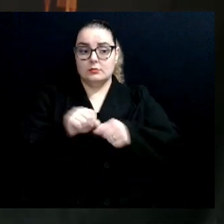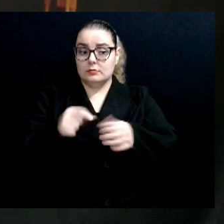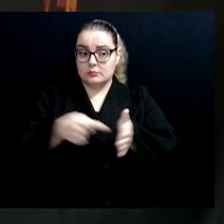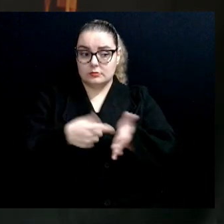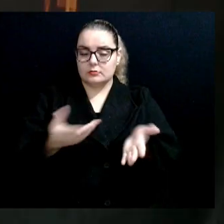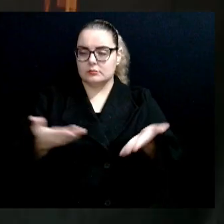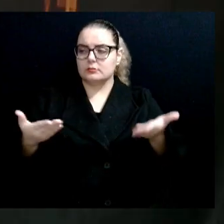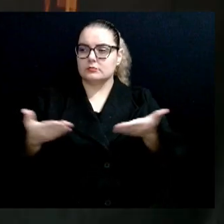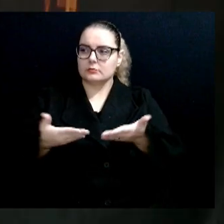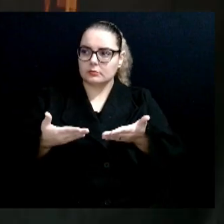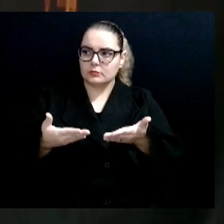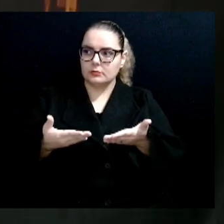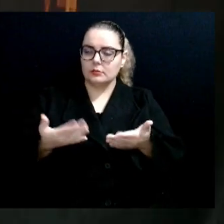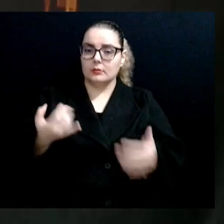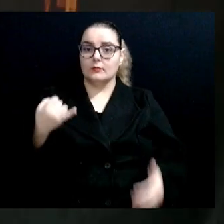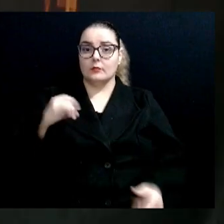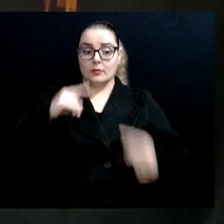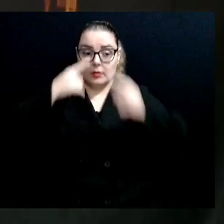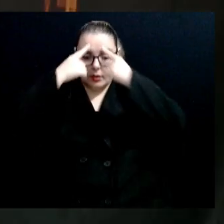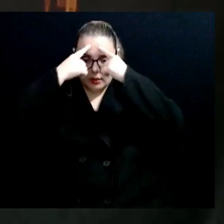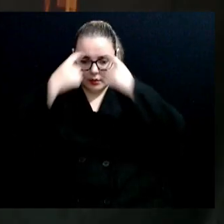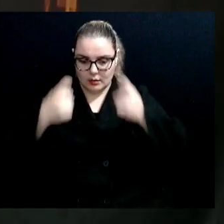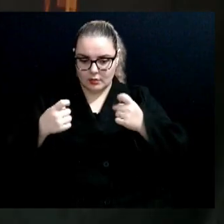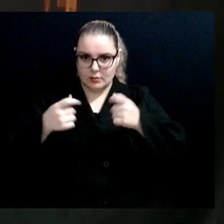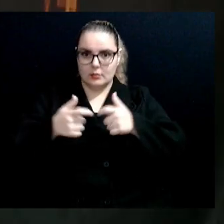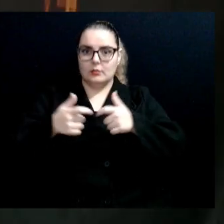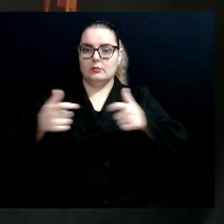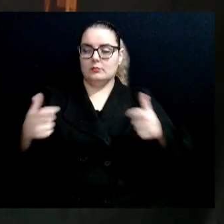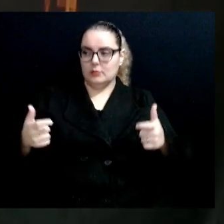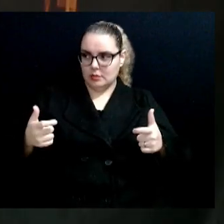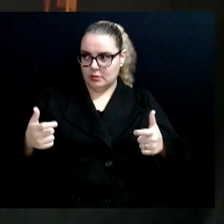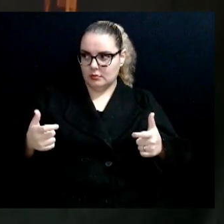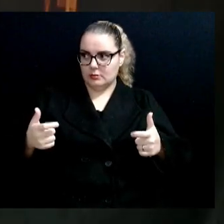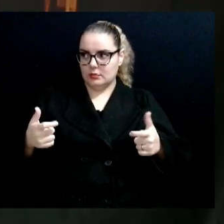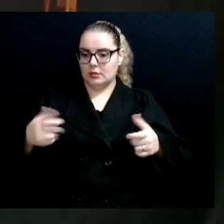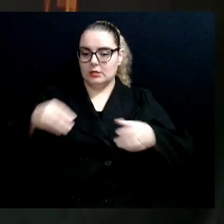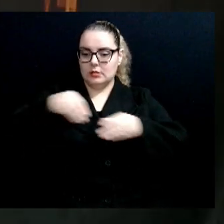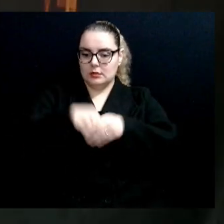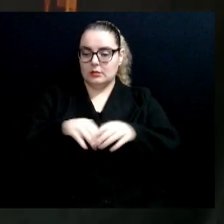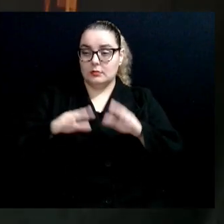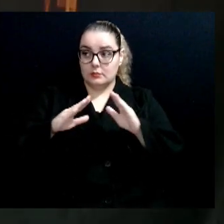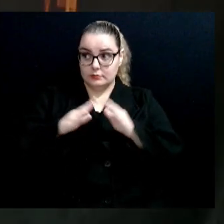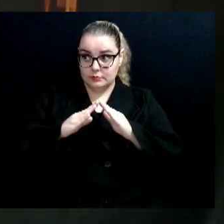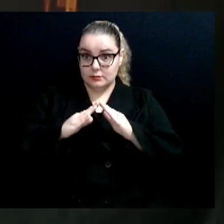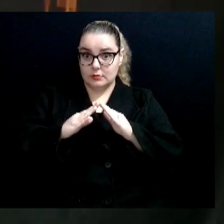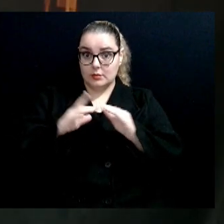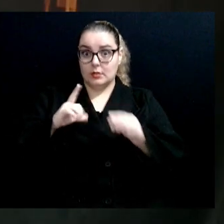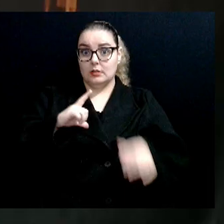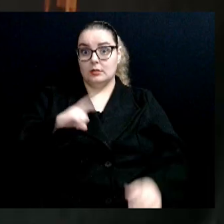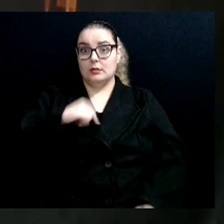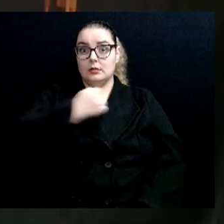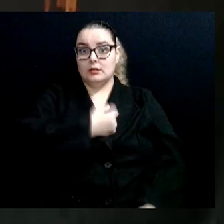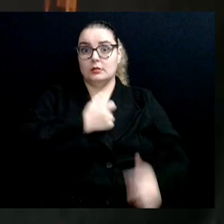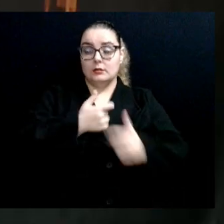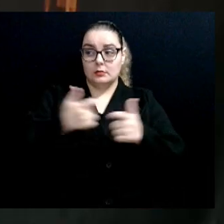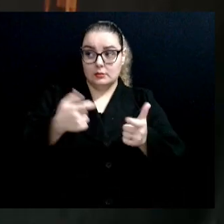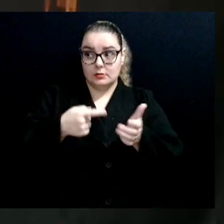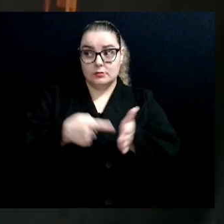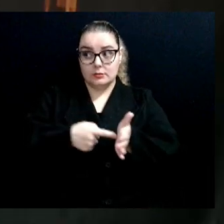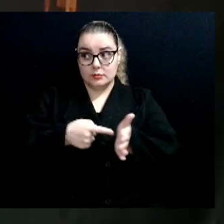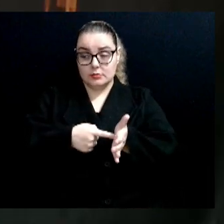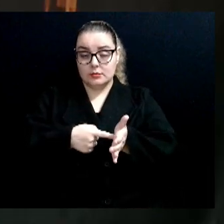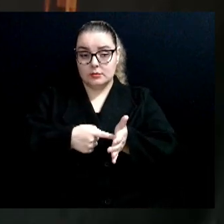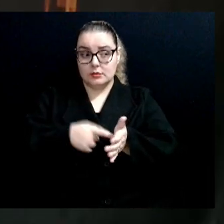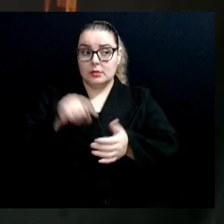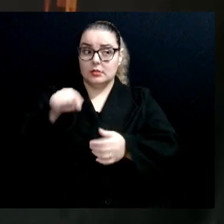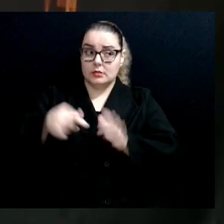se a violência, a maioria delas, se encontra dentro de casa e a gente tem um número alto de denúncias, isso significa